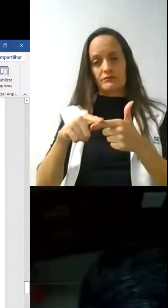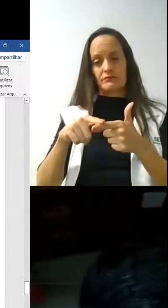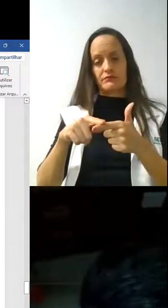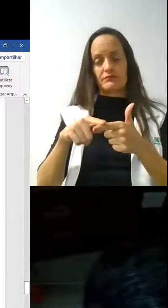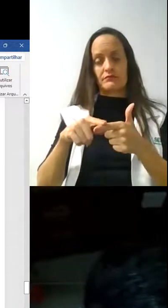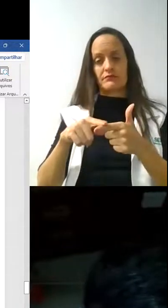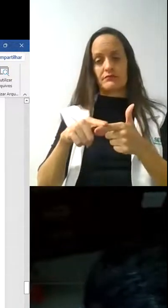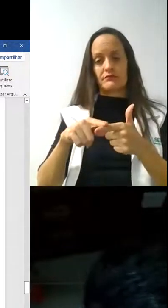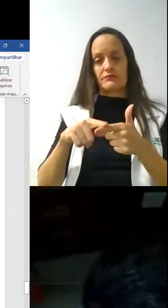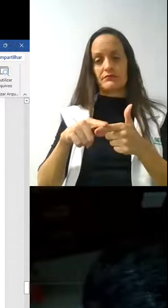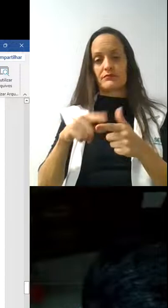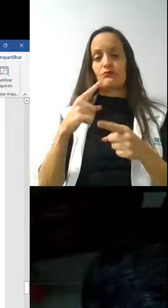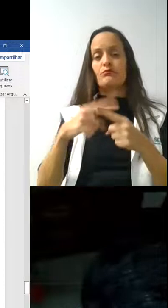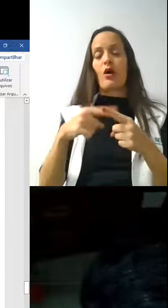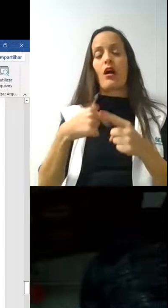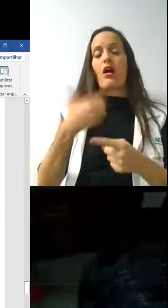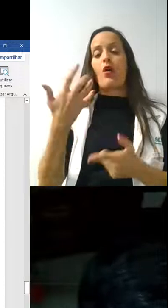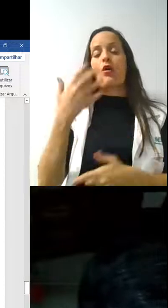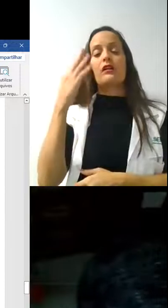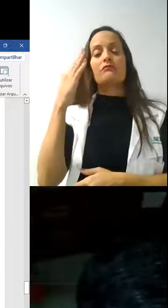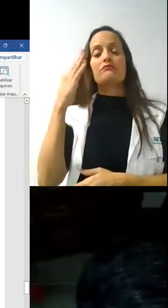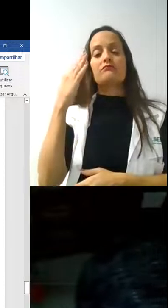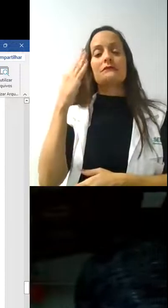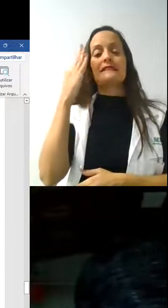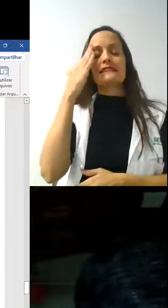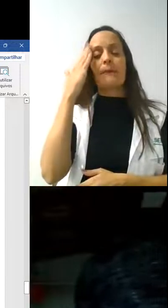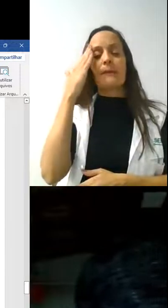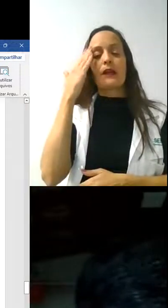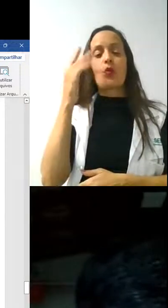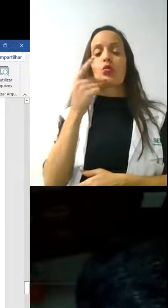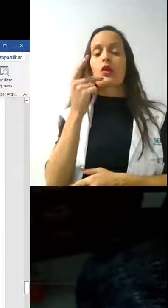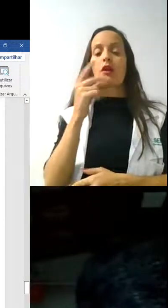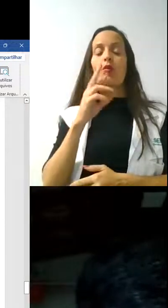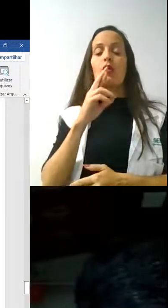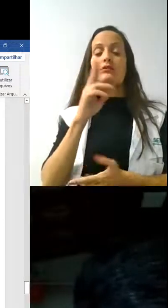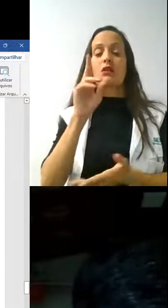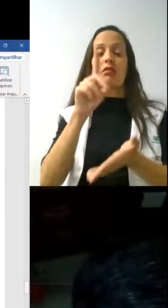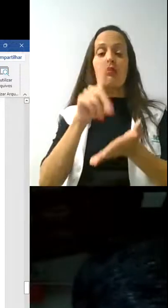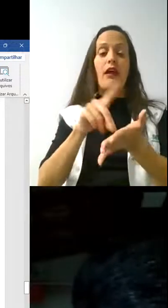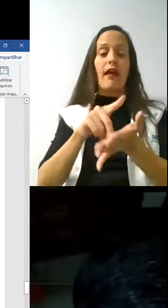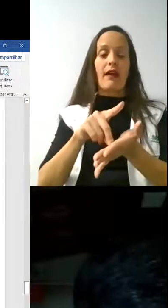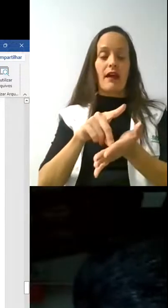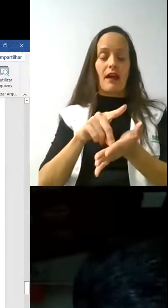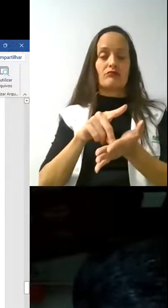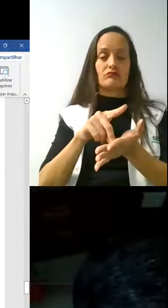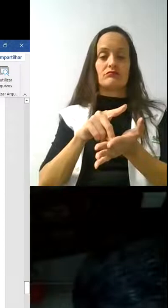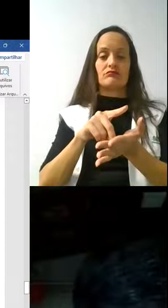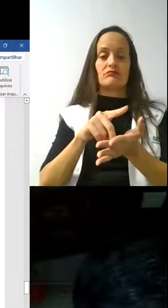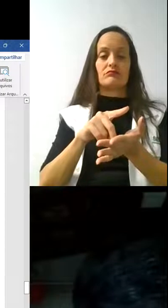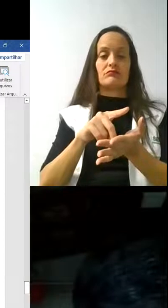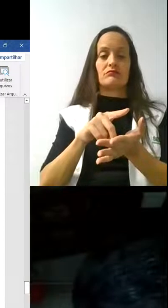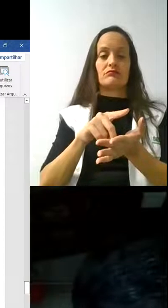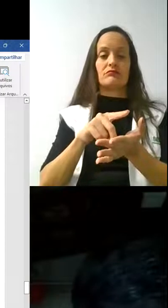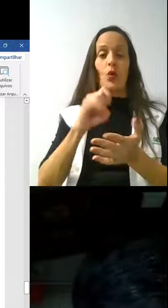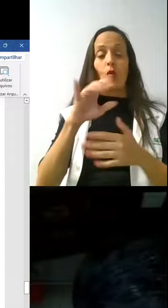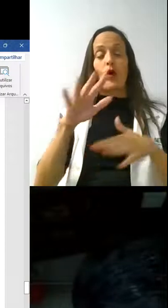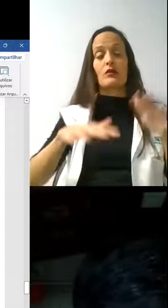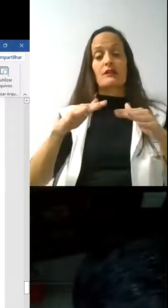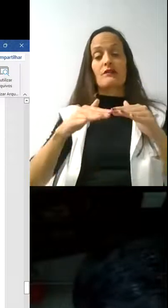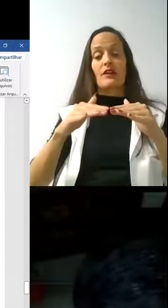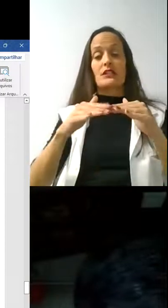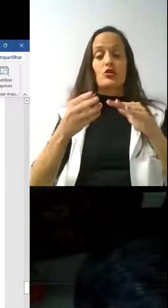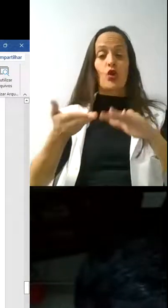realmente me interessa é o valor real, certo? Então, esses múltiplos e submúltiplos aqui, ó, eles servem